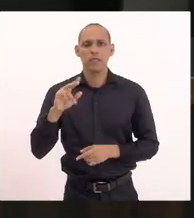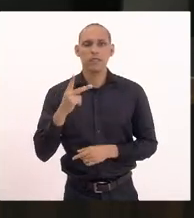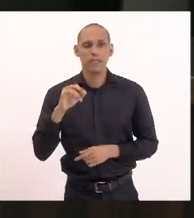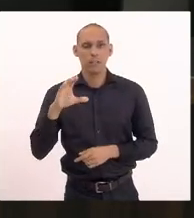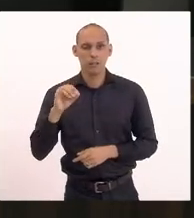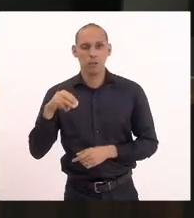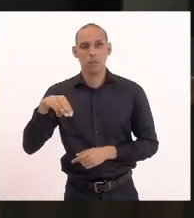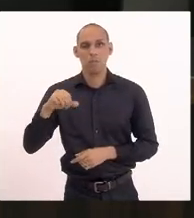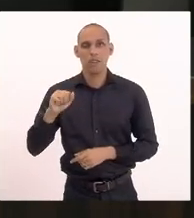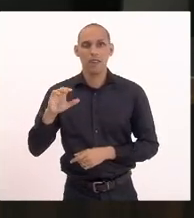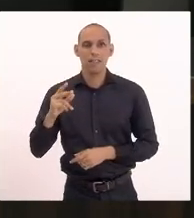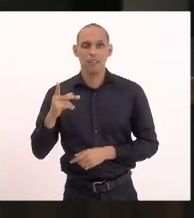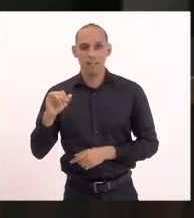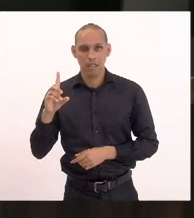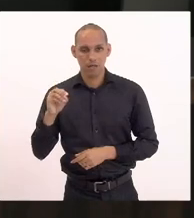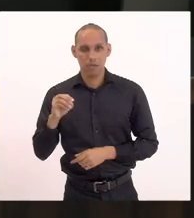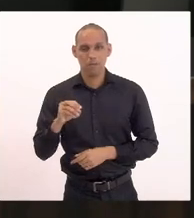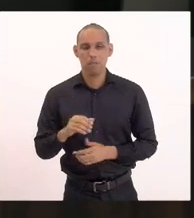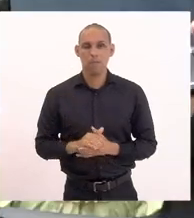Machado.